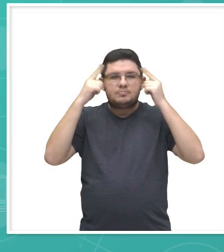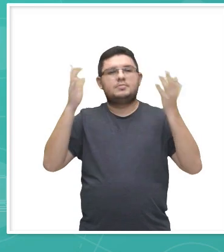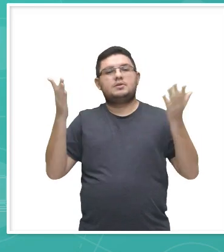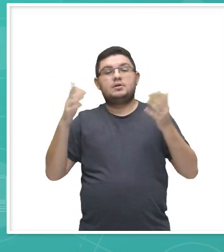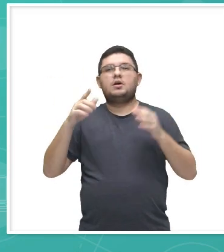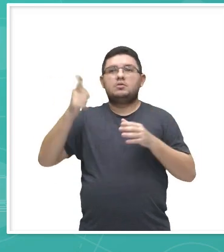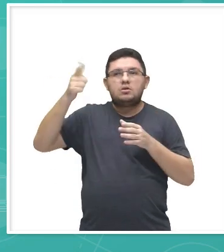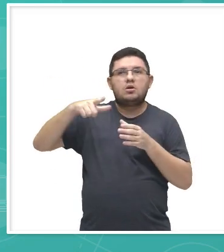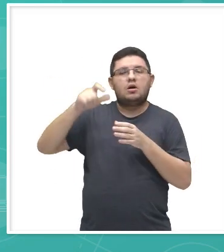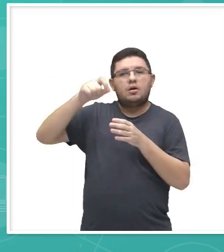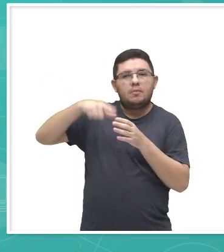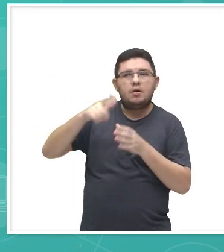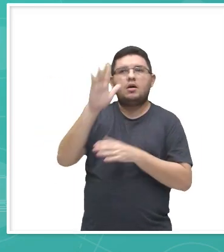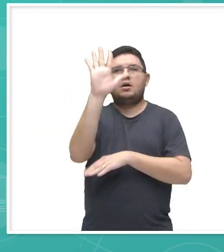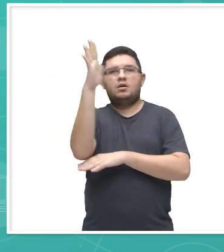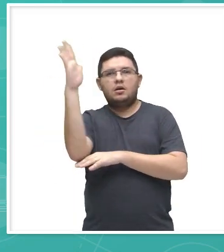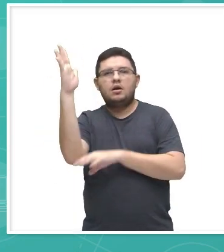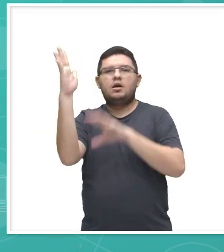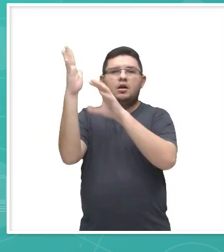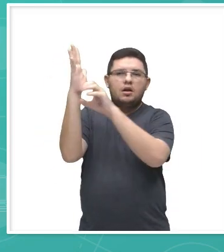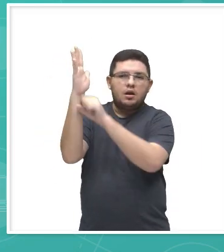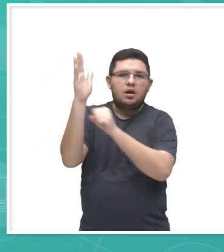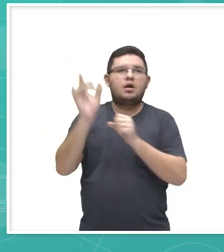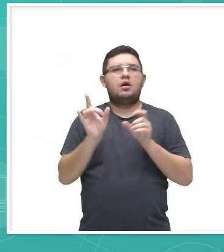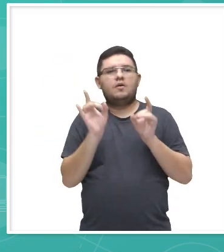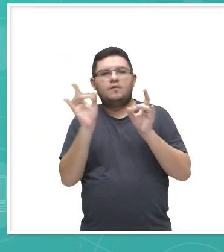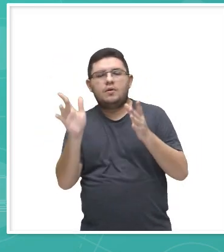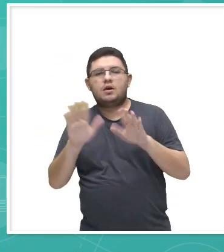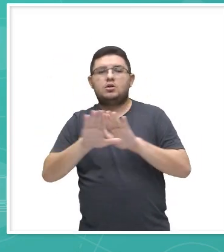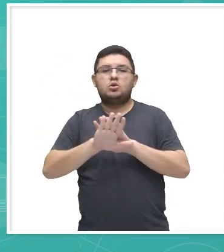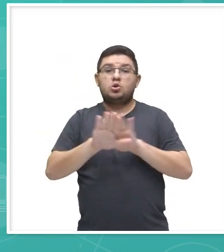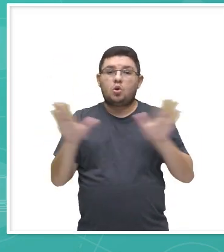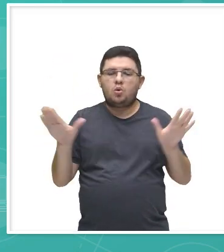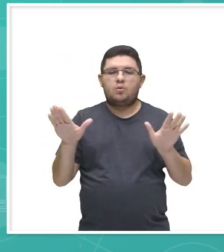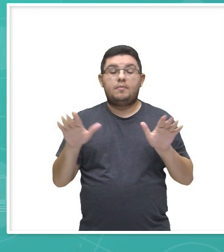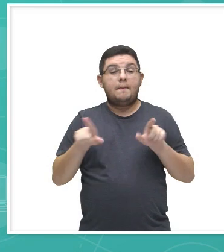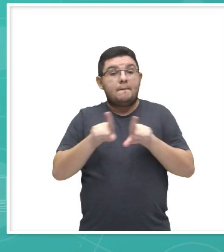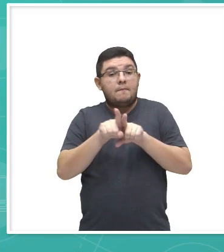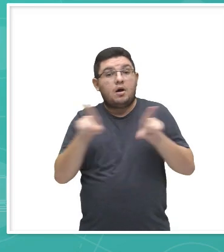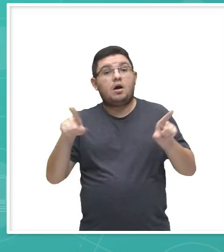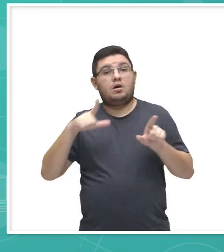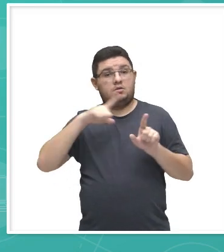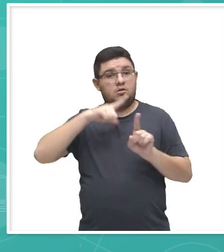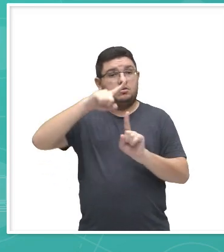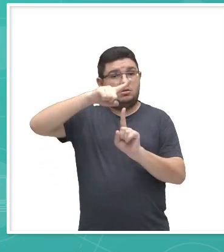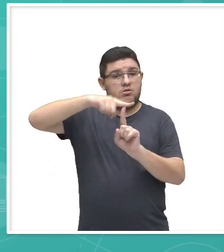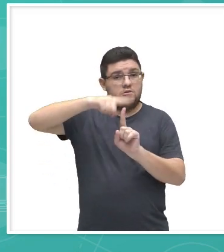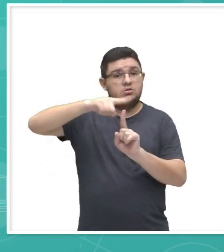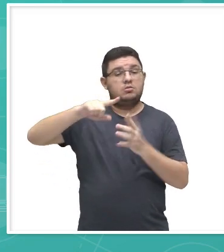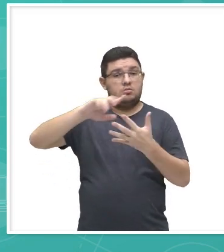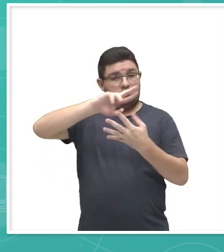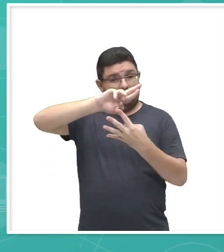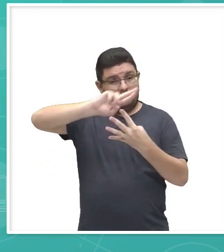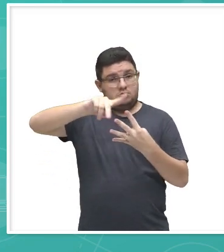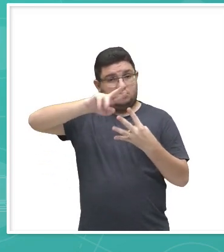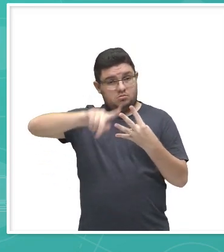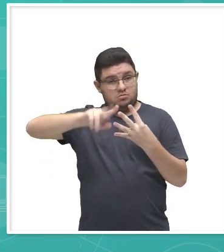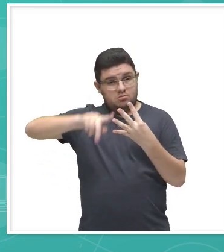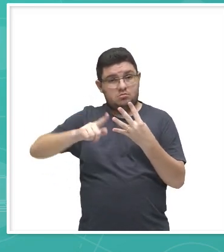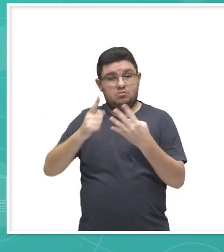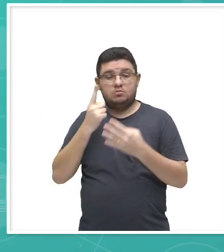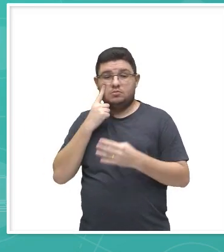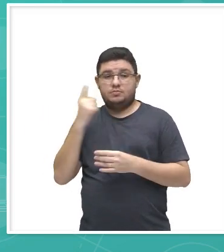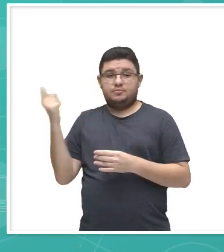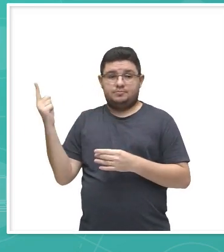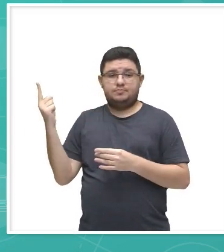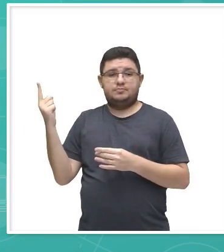cultivando e depois comercializar ele, né, mas a gente tem tipos de agricultura, tá, gente? Que elas vão se diferenciar, cada uma ela